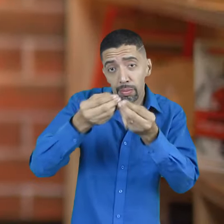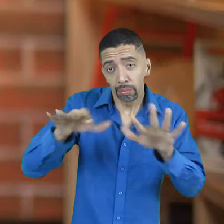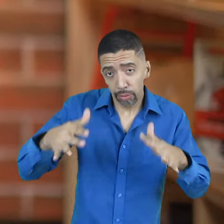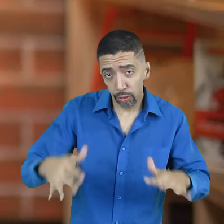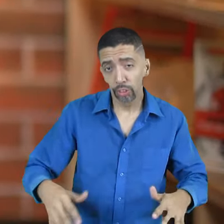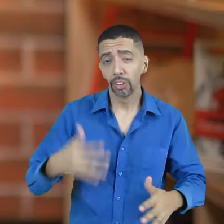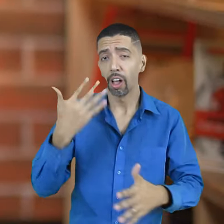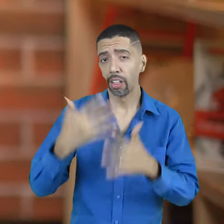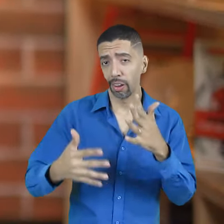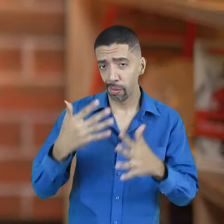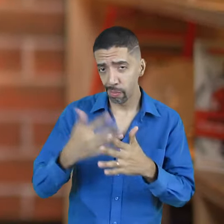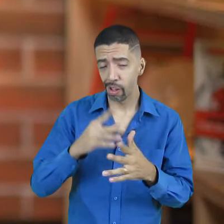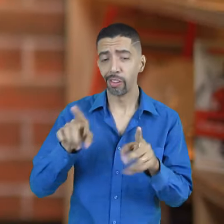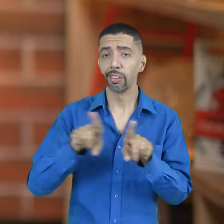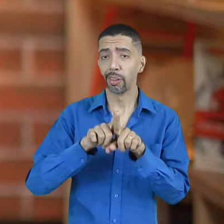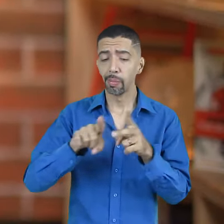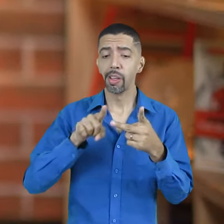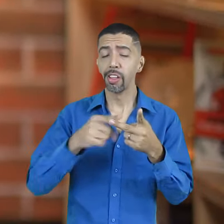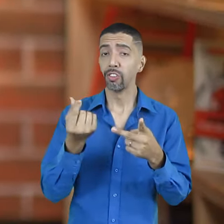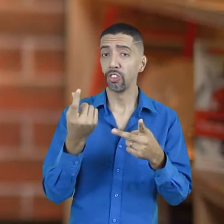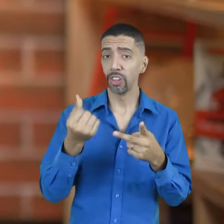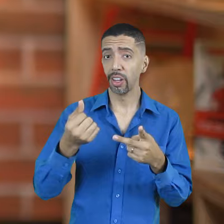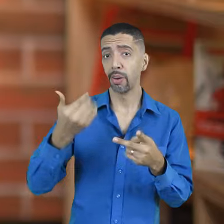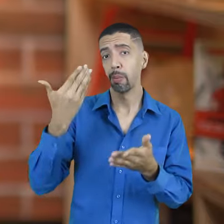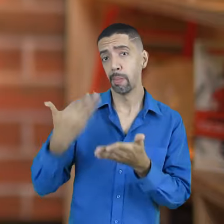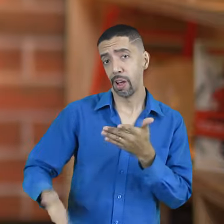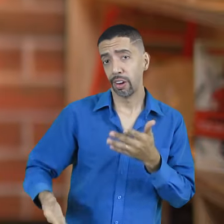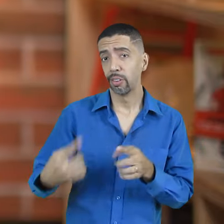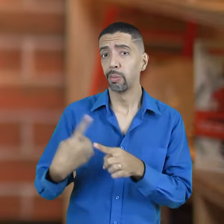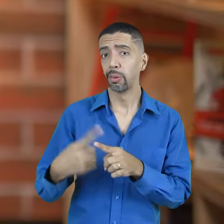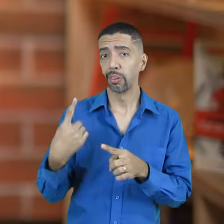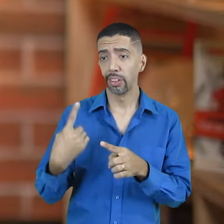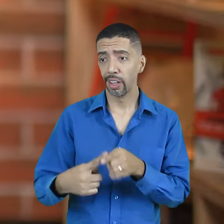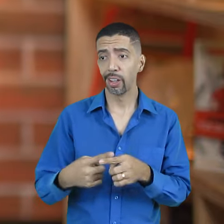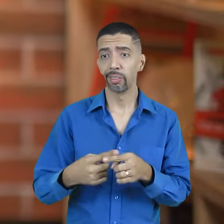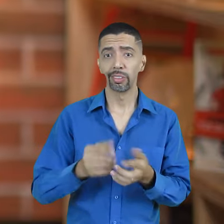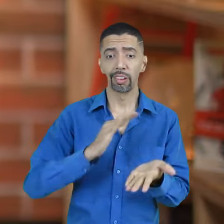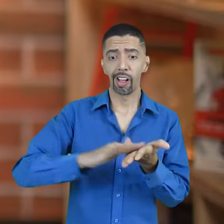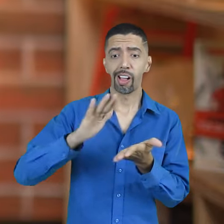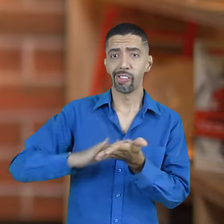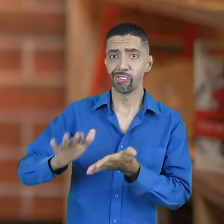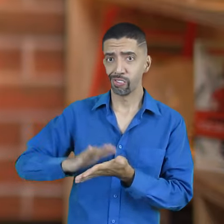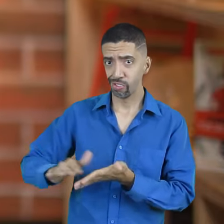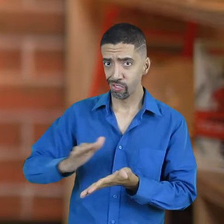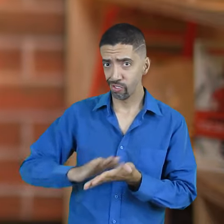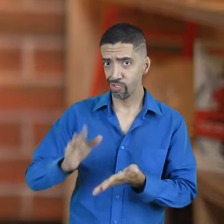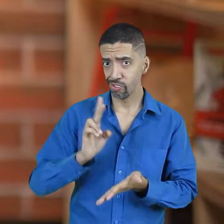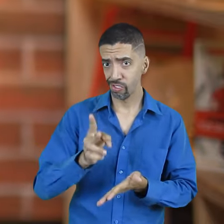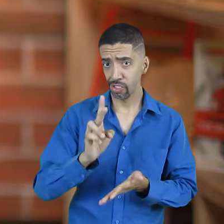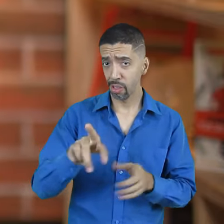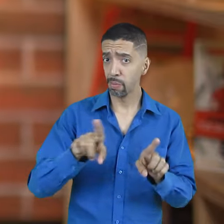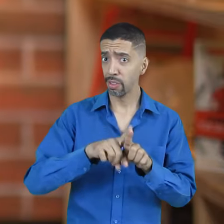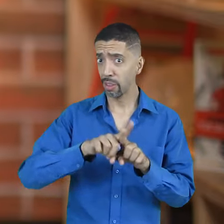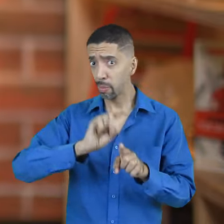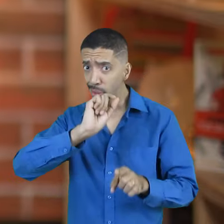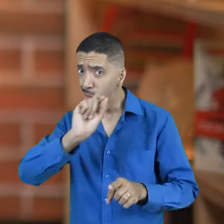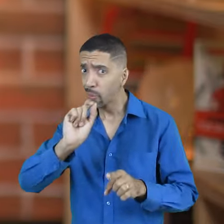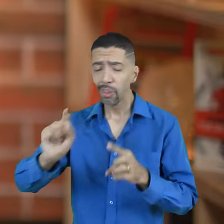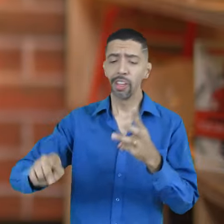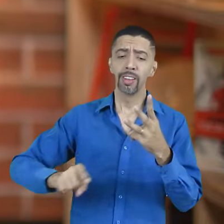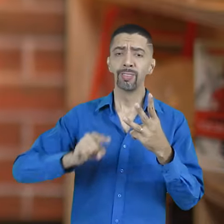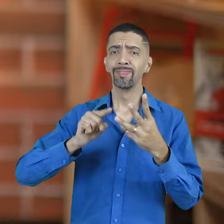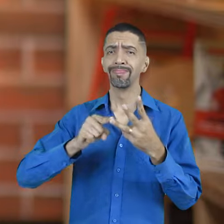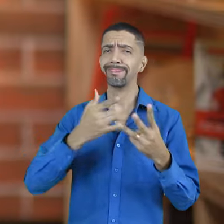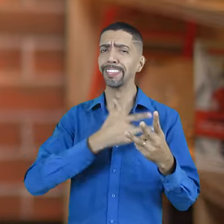financeiro, porque acabam tendo gastos frequentemente, ou seja, de forma recorrente, e perde muito na sua própria